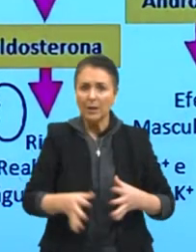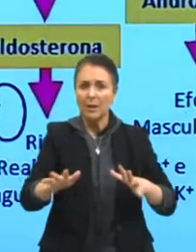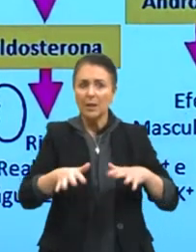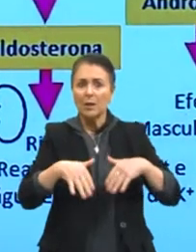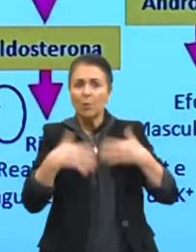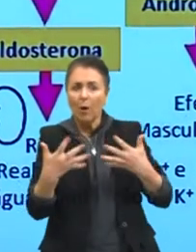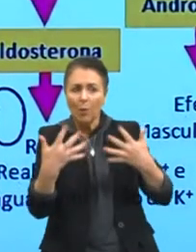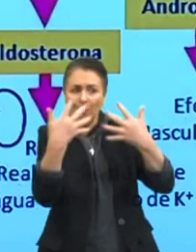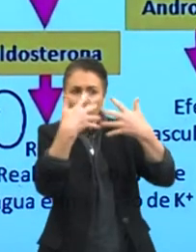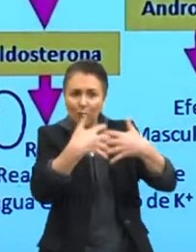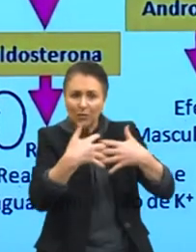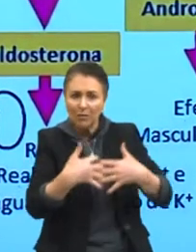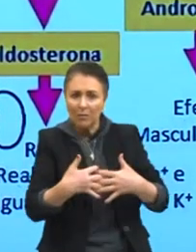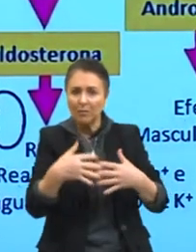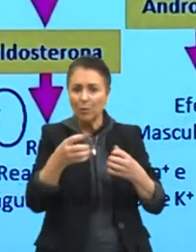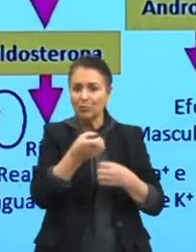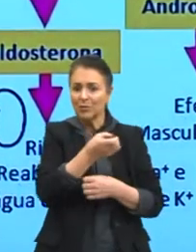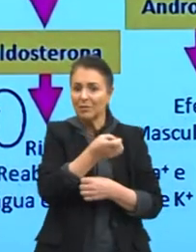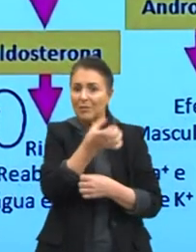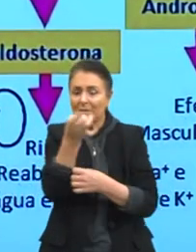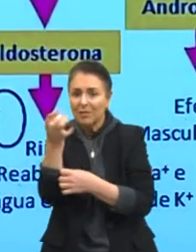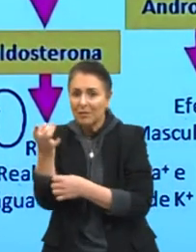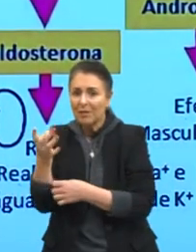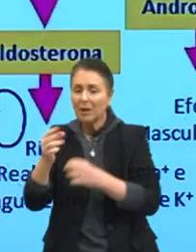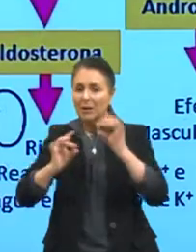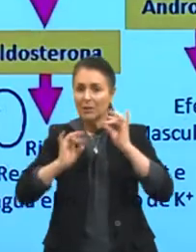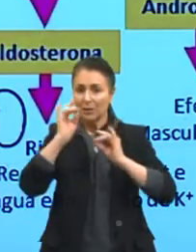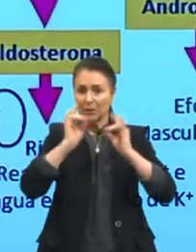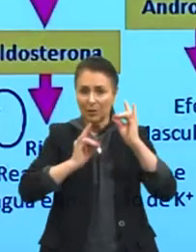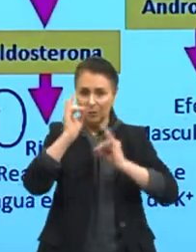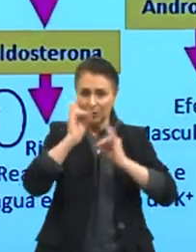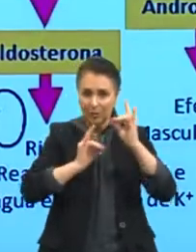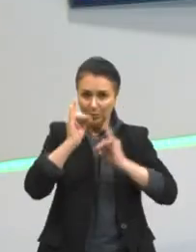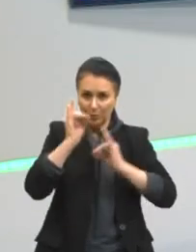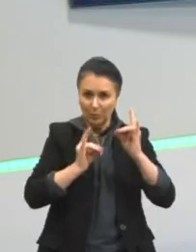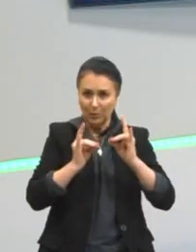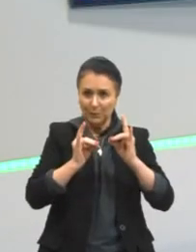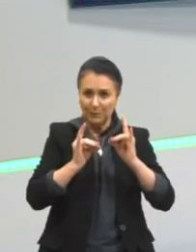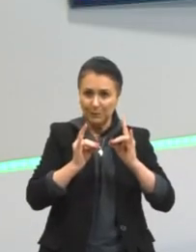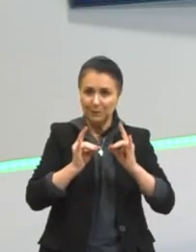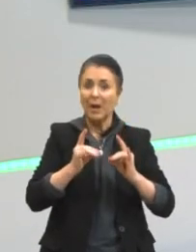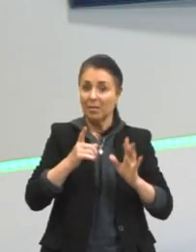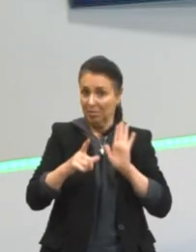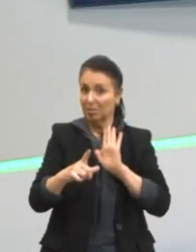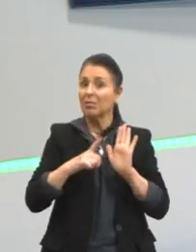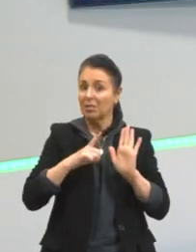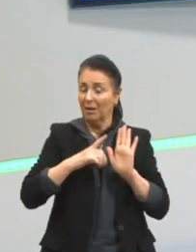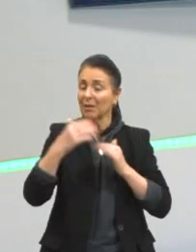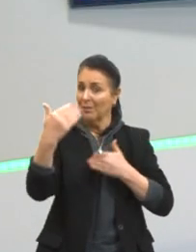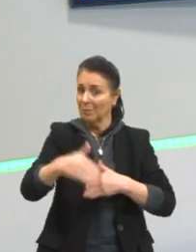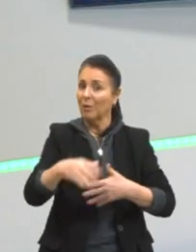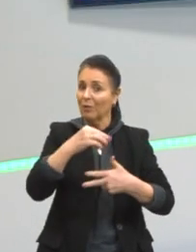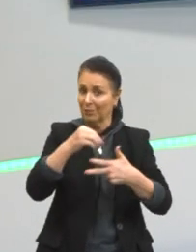cada hormônio que tem caído também no ENEM nas provas do Enem isso